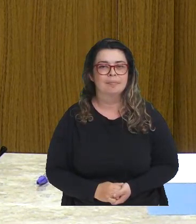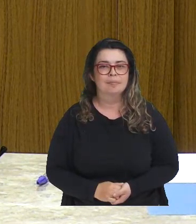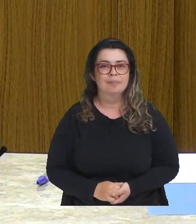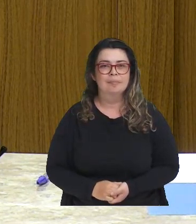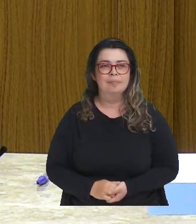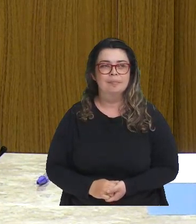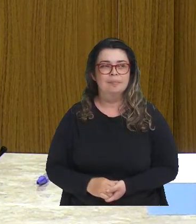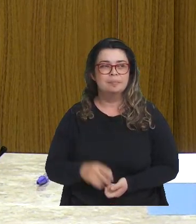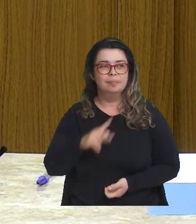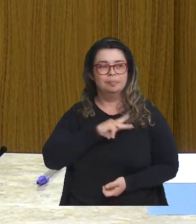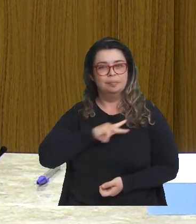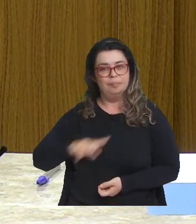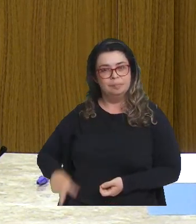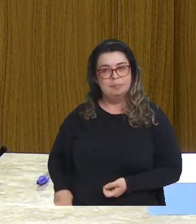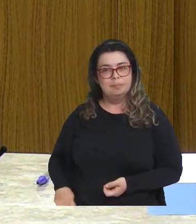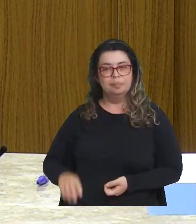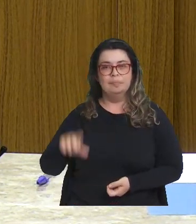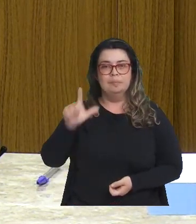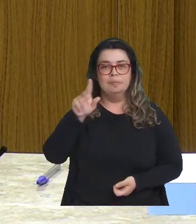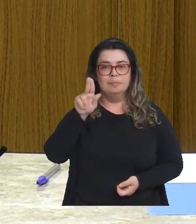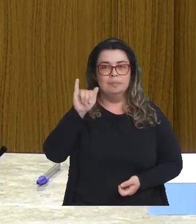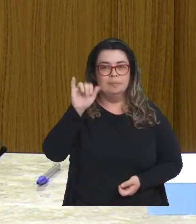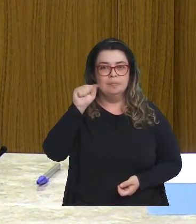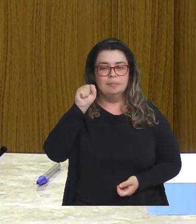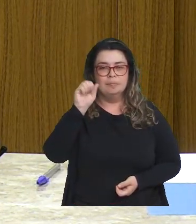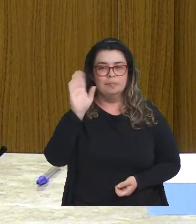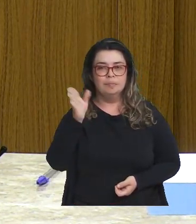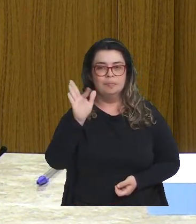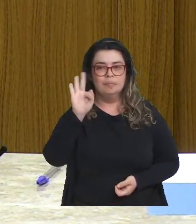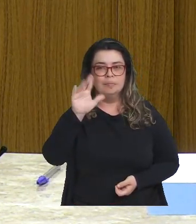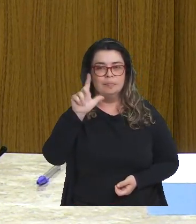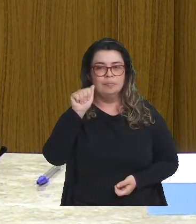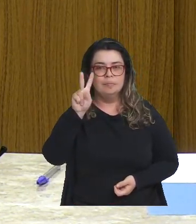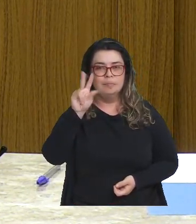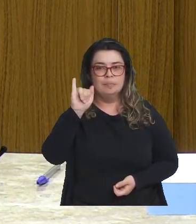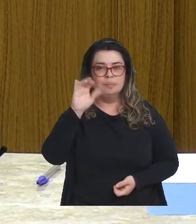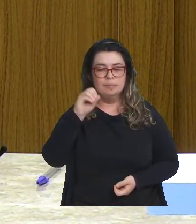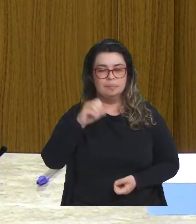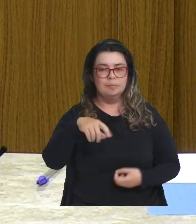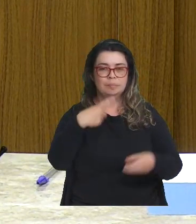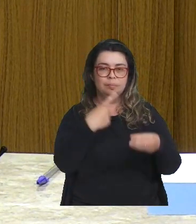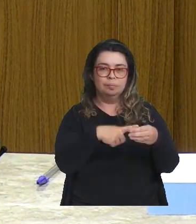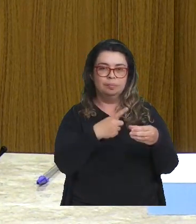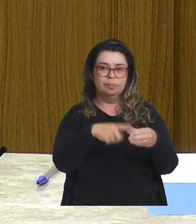presidente Luiz Flávio Borges Durso, na cidade de Assis,